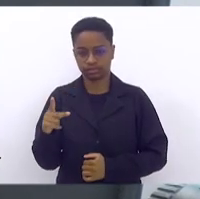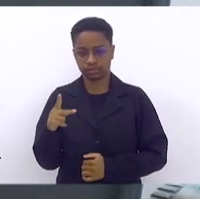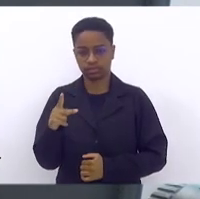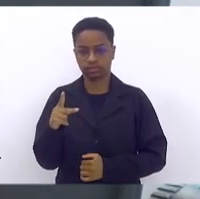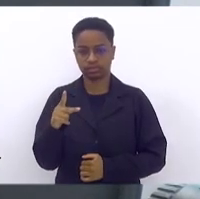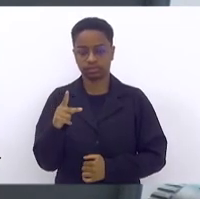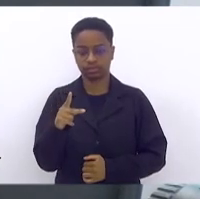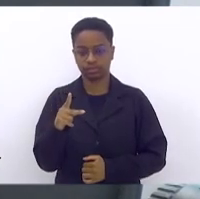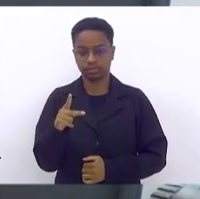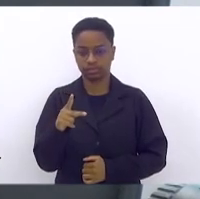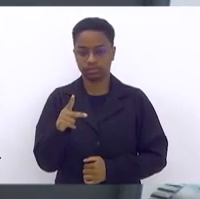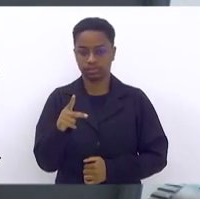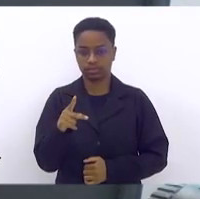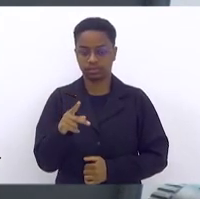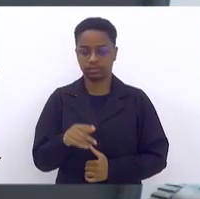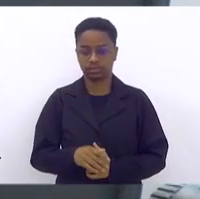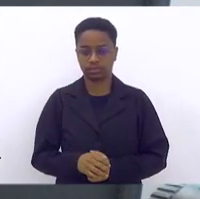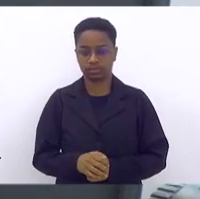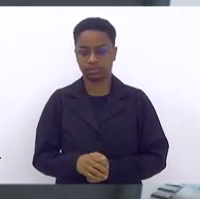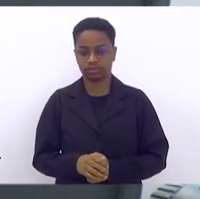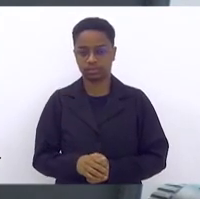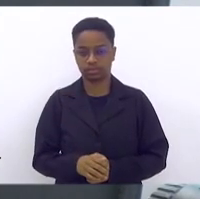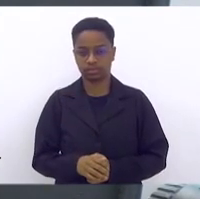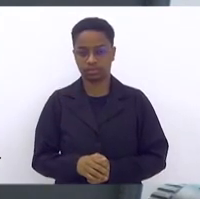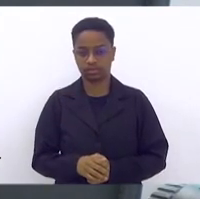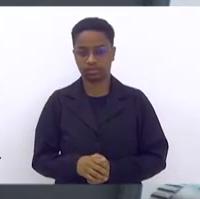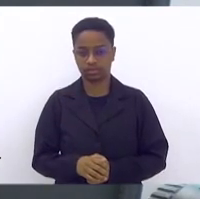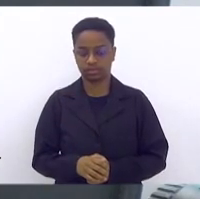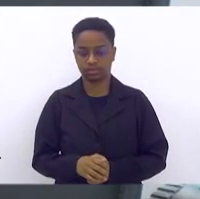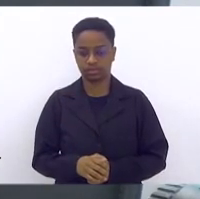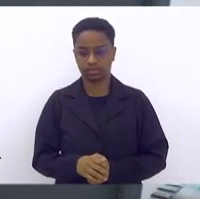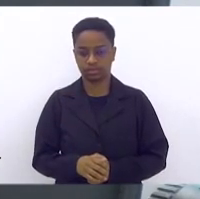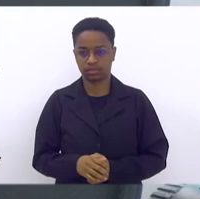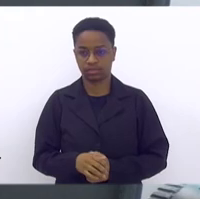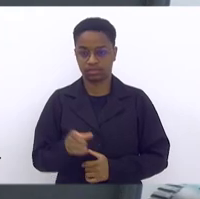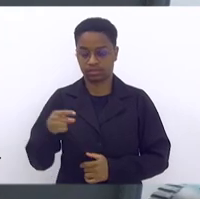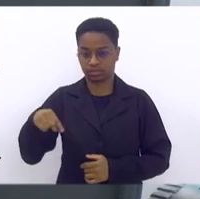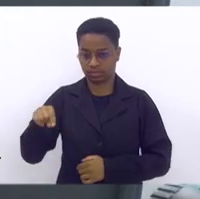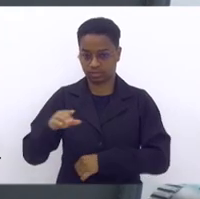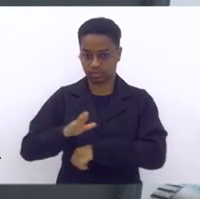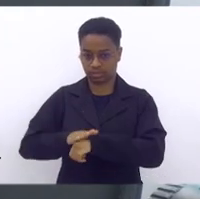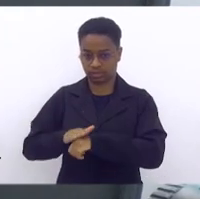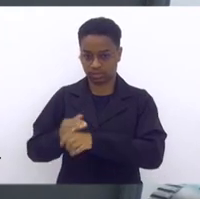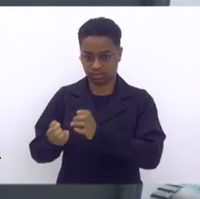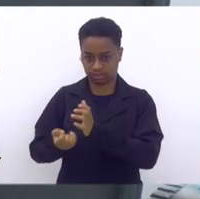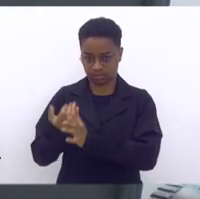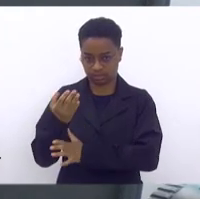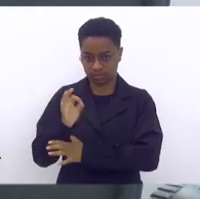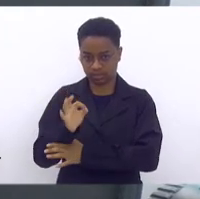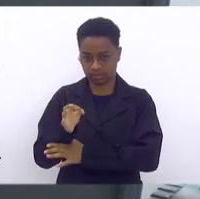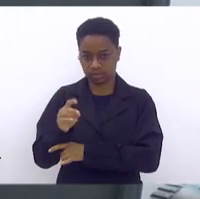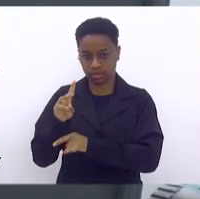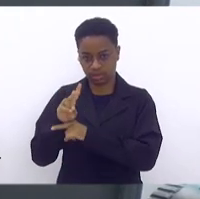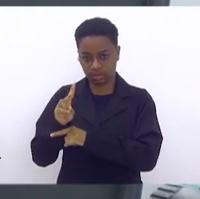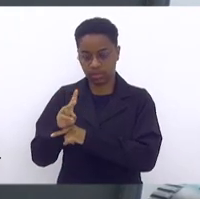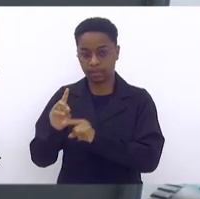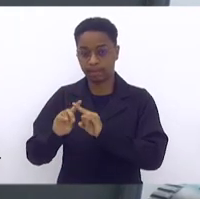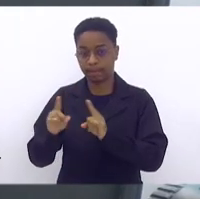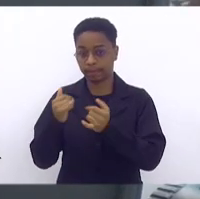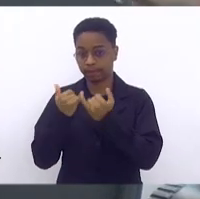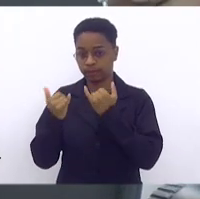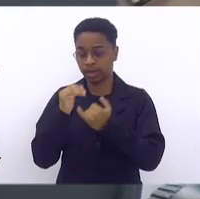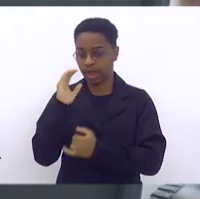tutela pessoal dos idealizadores do aplicativo, os dados são